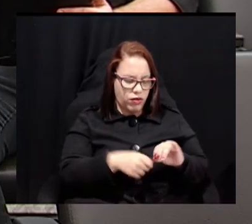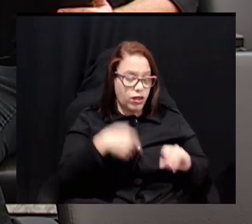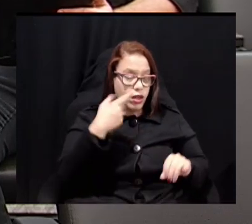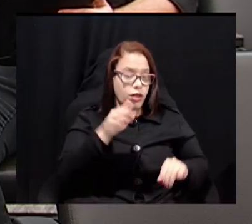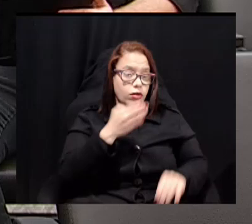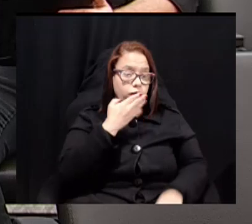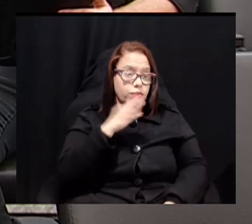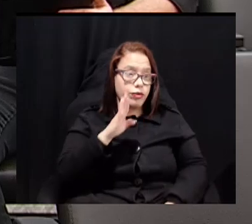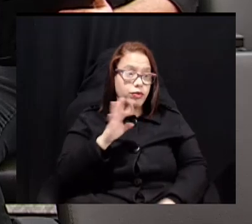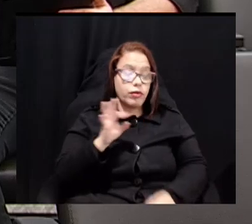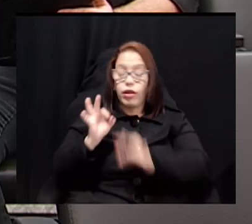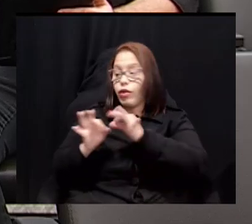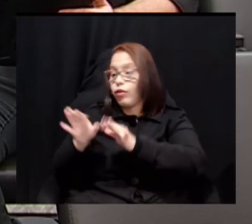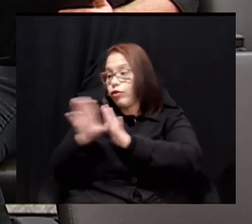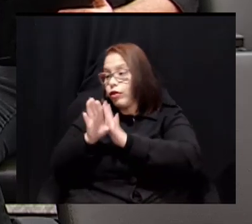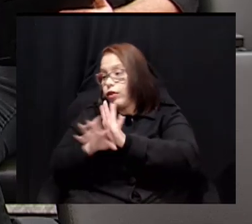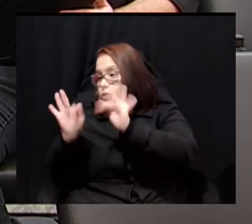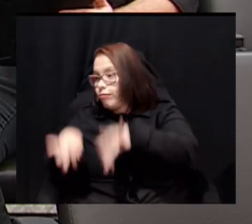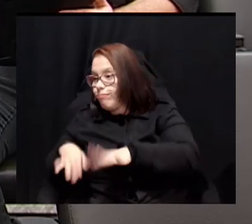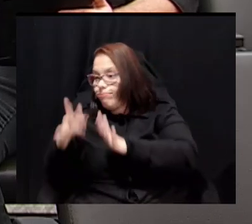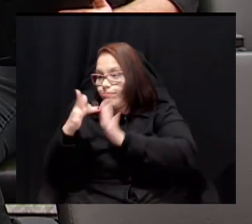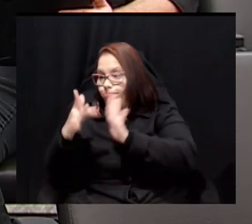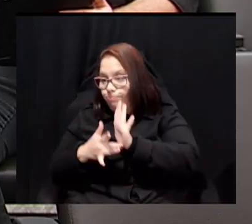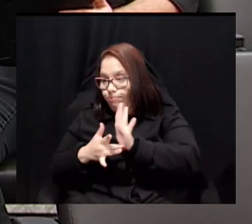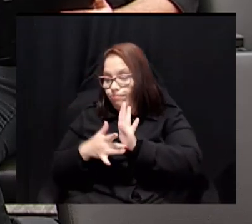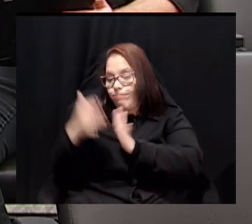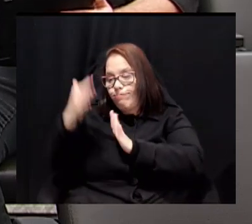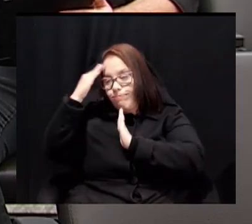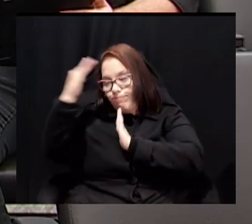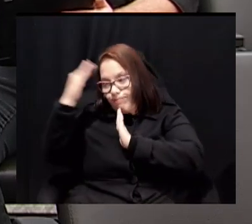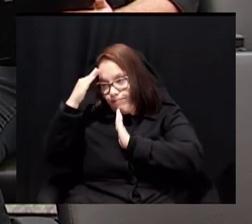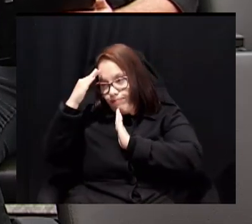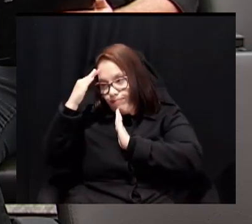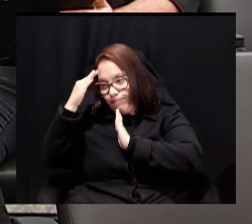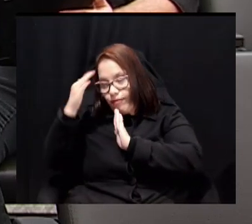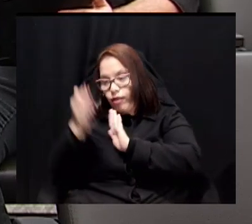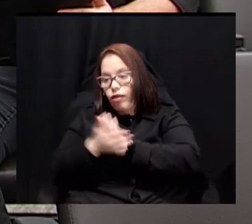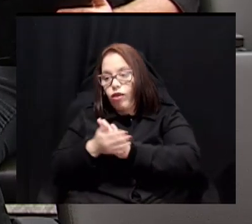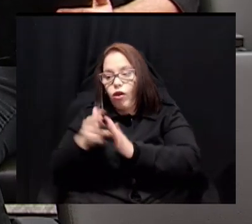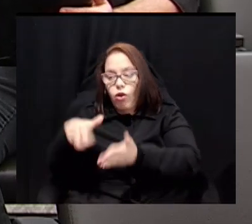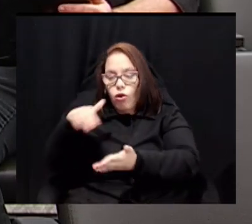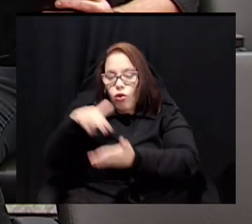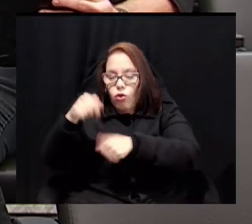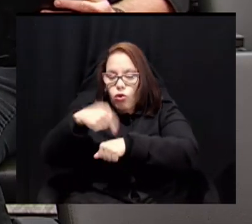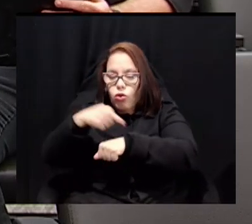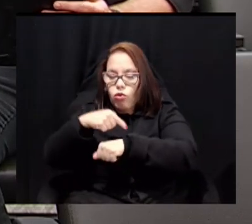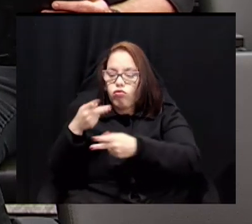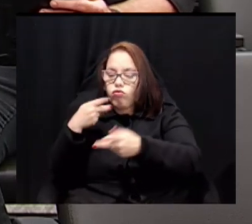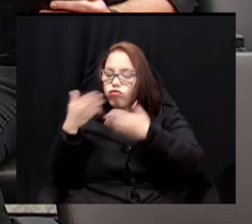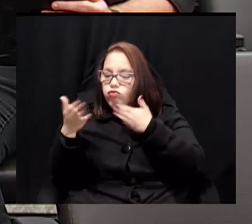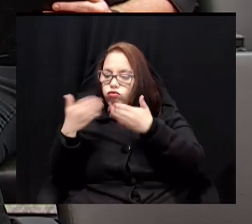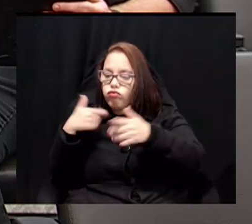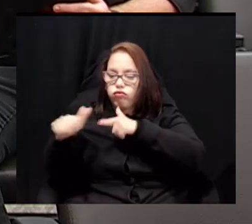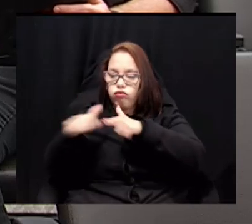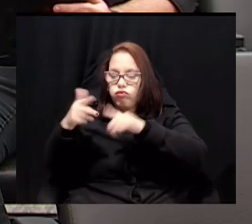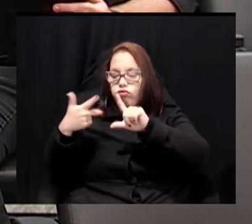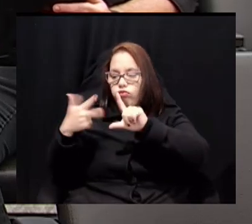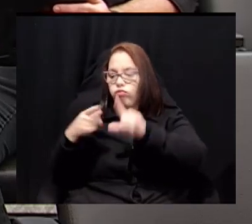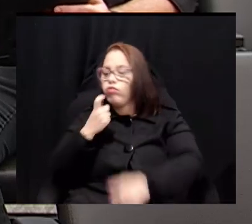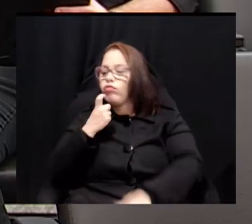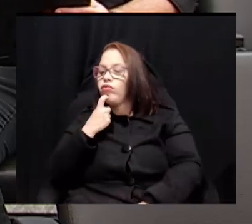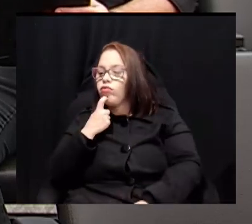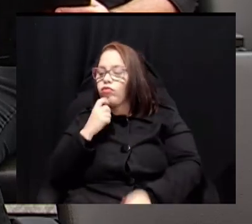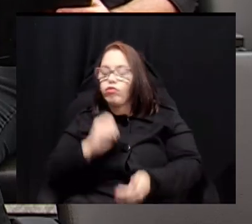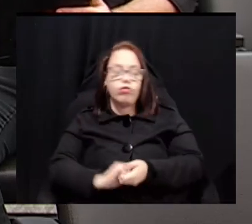chegou ao fim aqui do nosso programa Em Pauta, né? Muito obrigado pela disponibilidade do senhor de vir aqui falar sobre o seu trabalho aqui no Legislativo Campineiro, viu? Eu